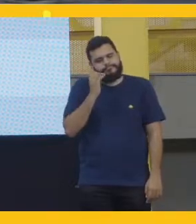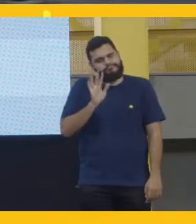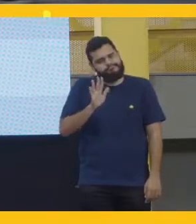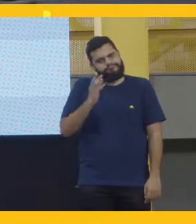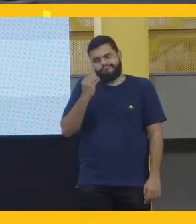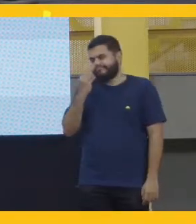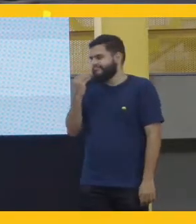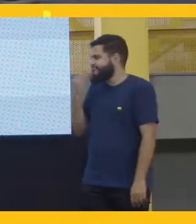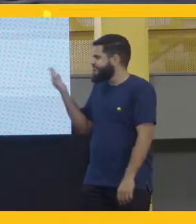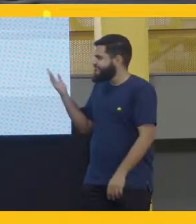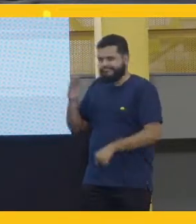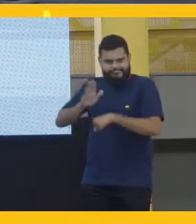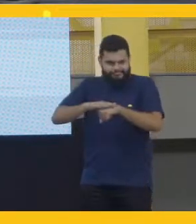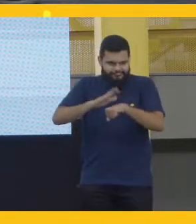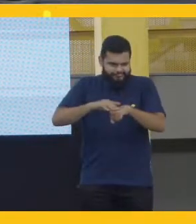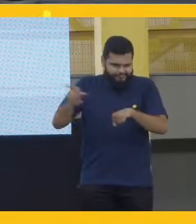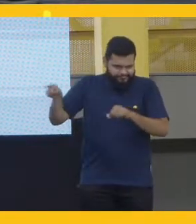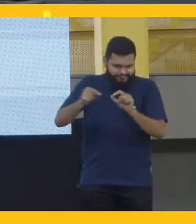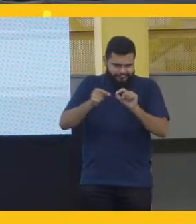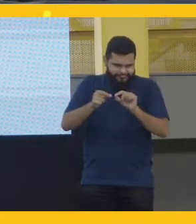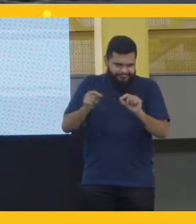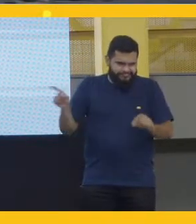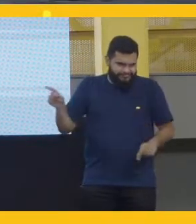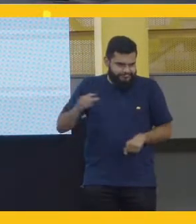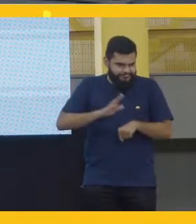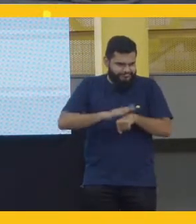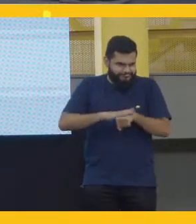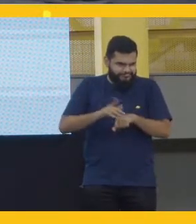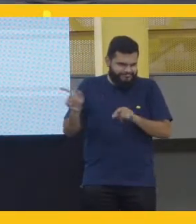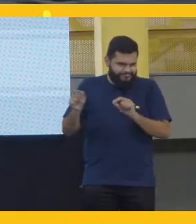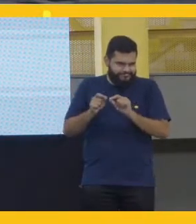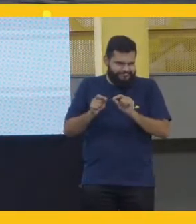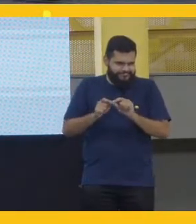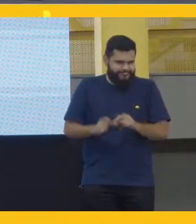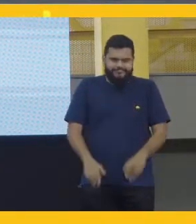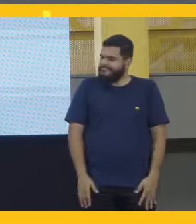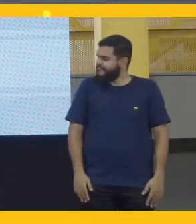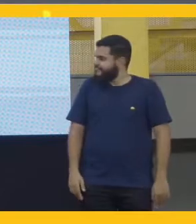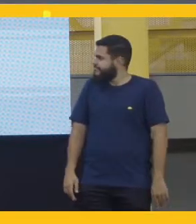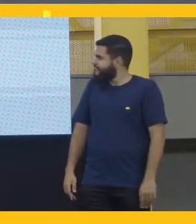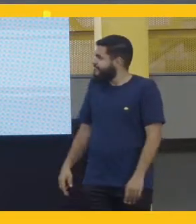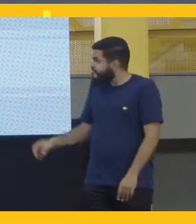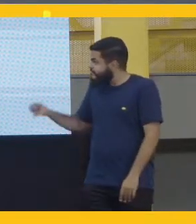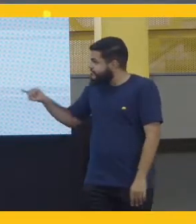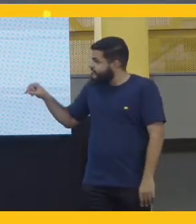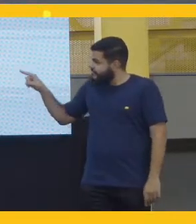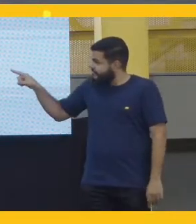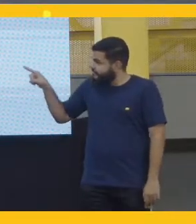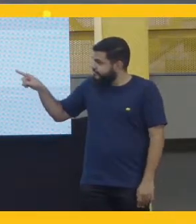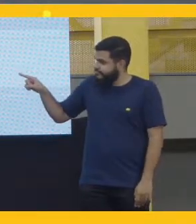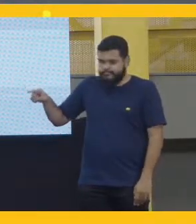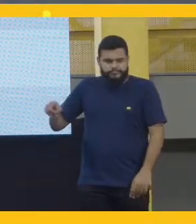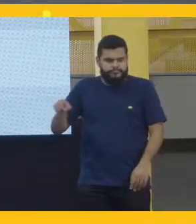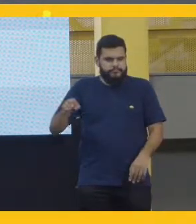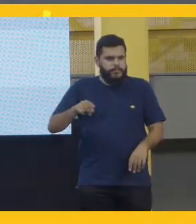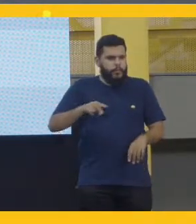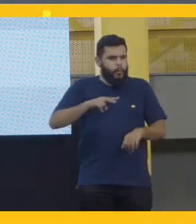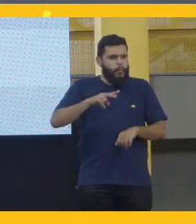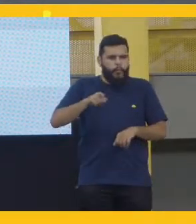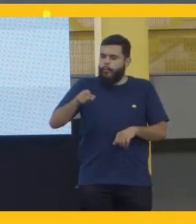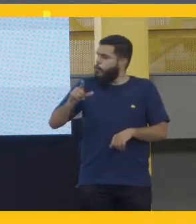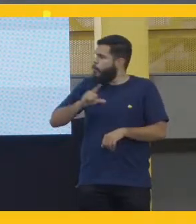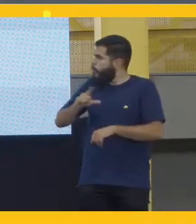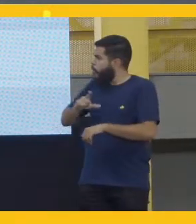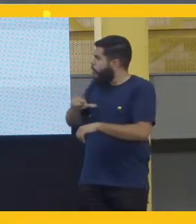Pois não é? Você olha assim, olha, parece o Frajola. Se você colocar um vidro em cima,